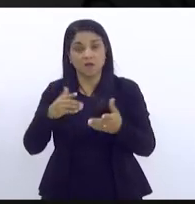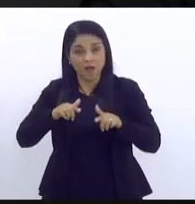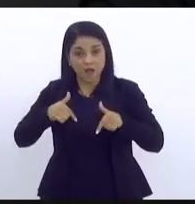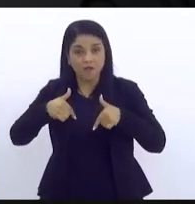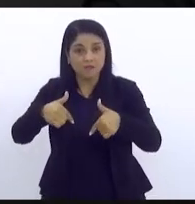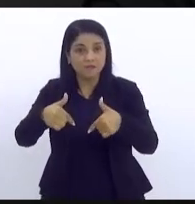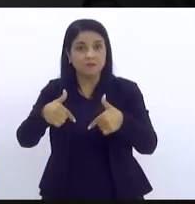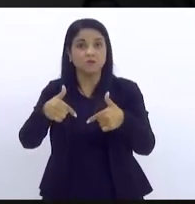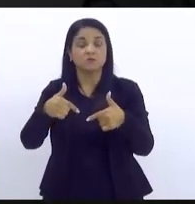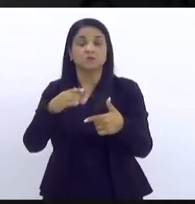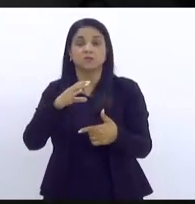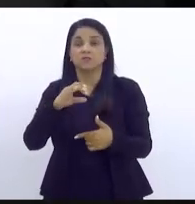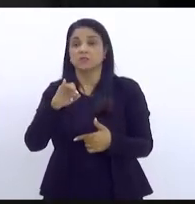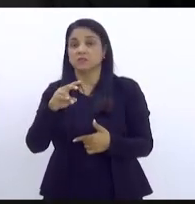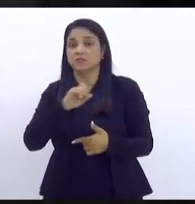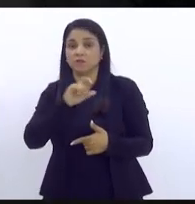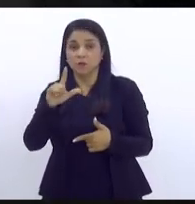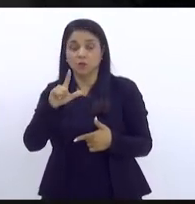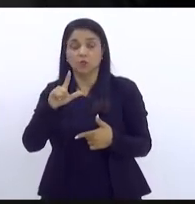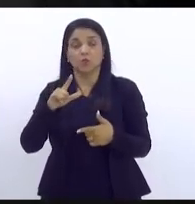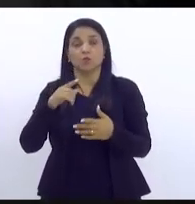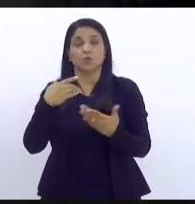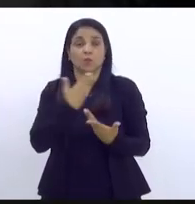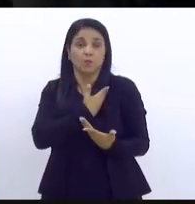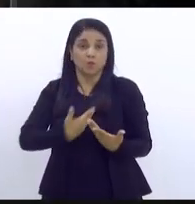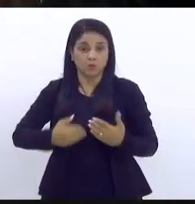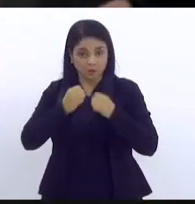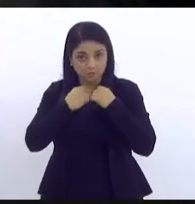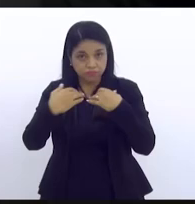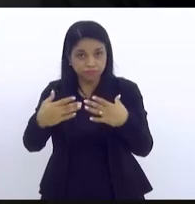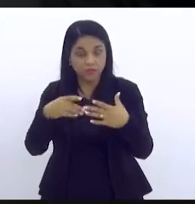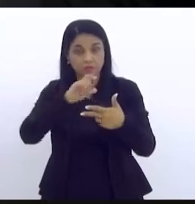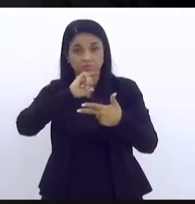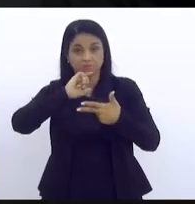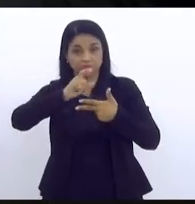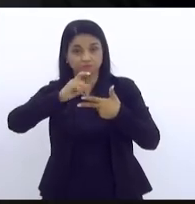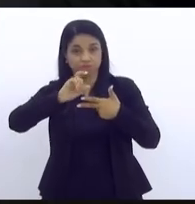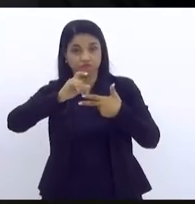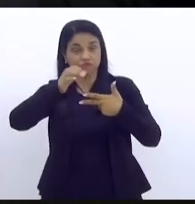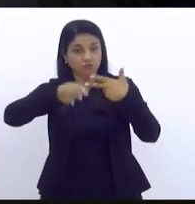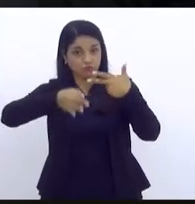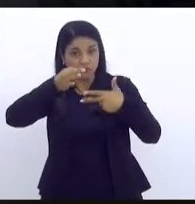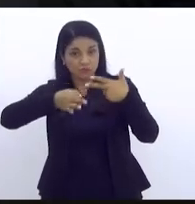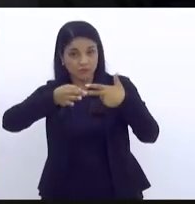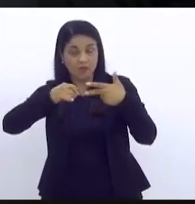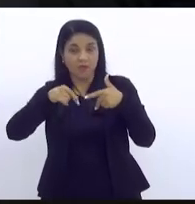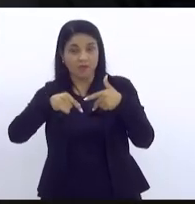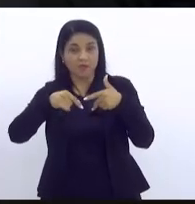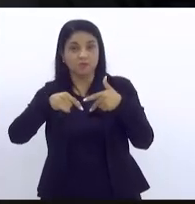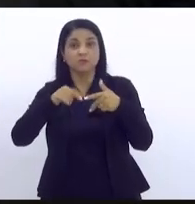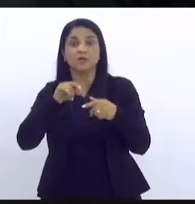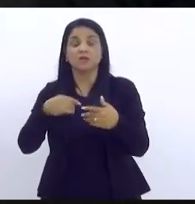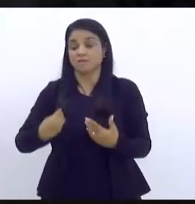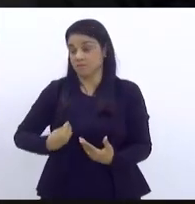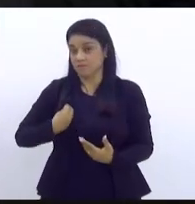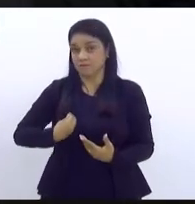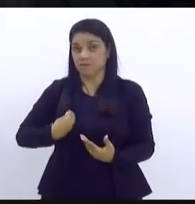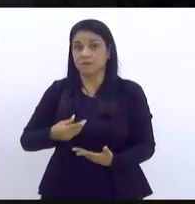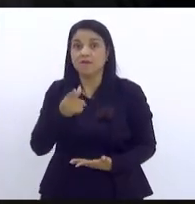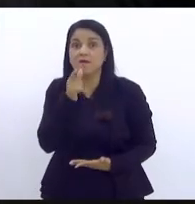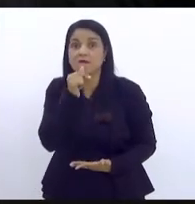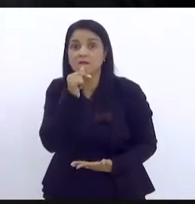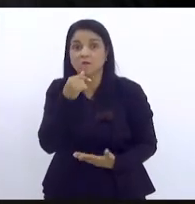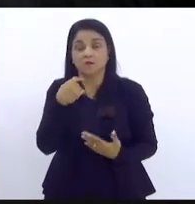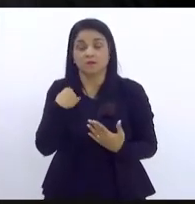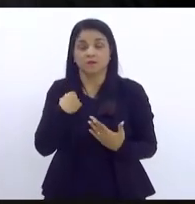para questionar aqui no poder judiciário a questão do mínimo Vital de água que seria o quê assim você tem que garantir